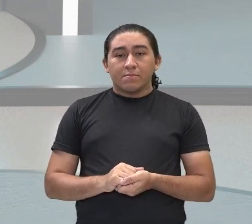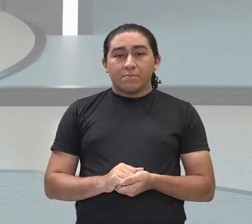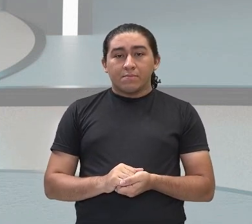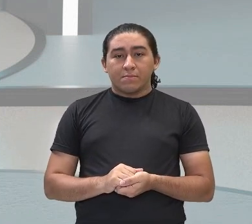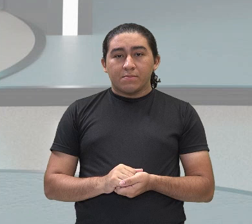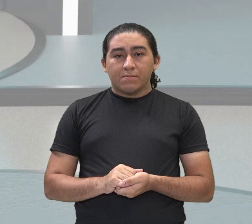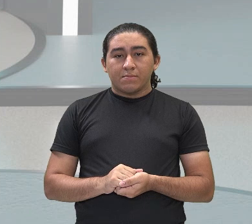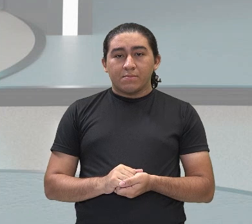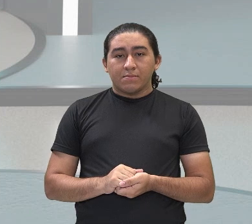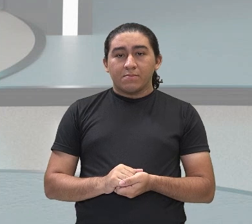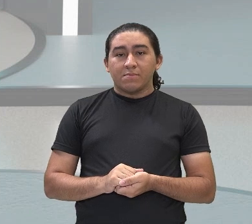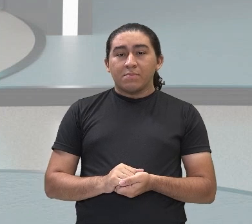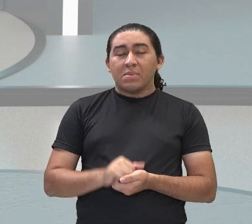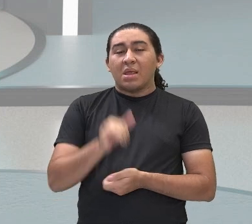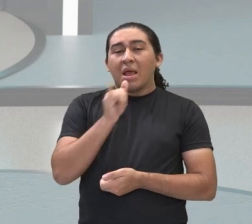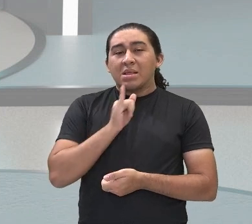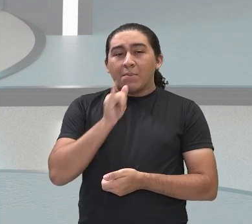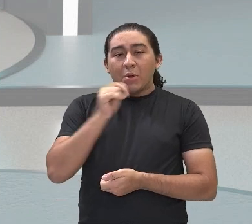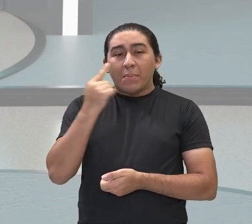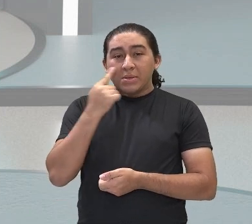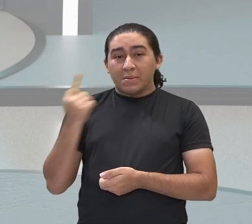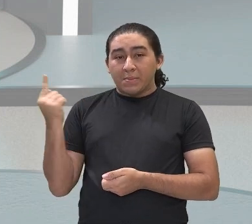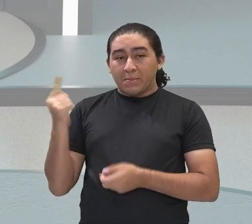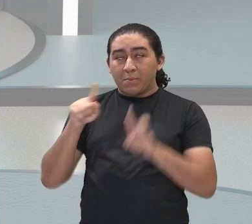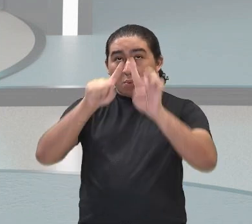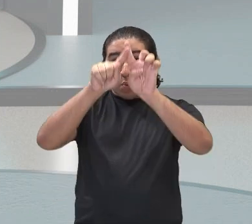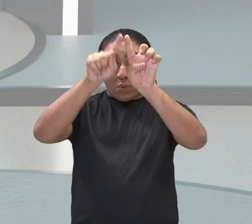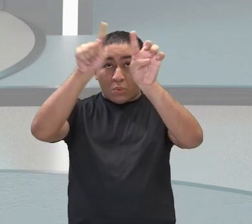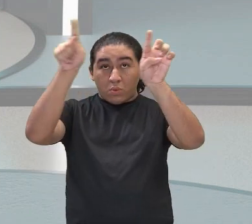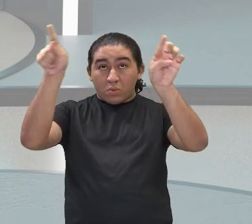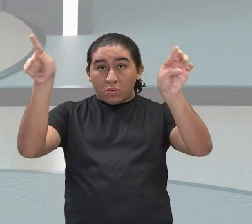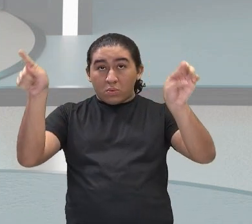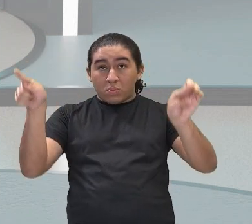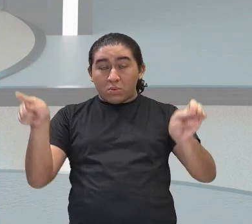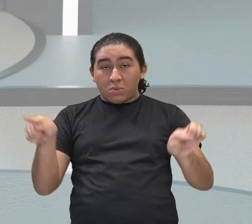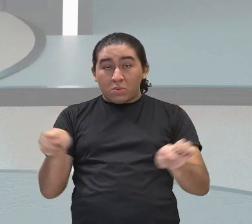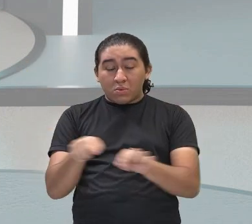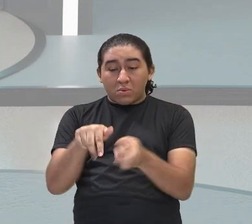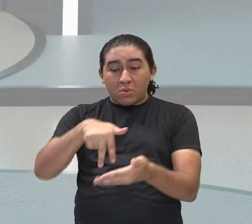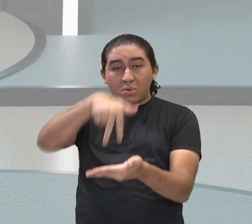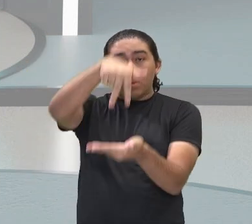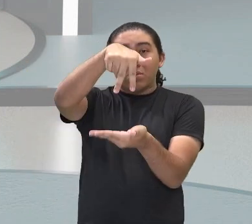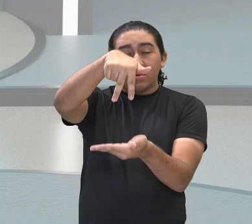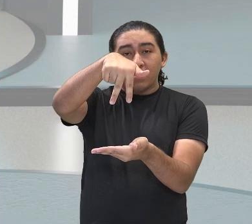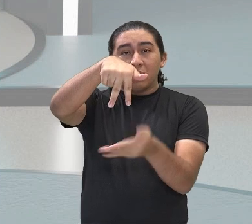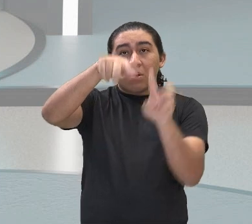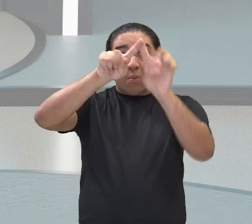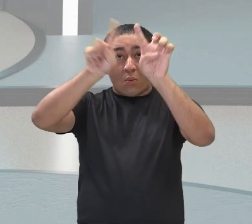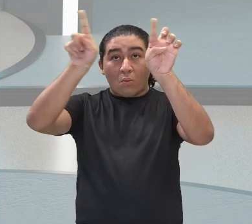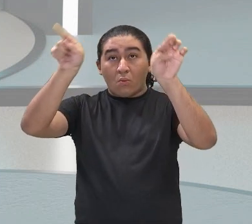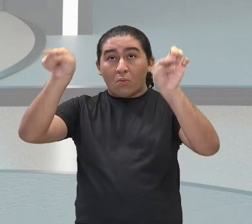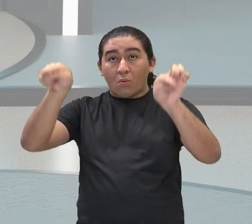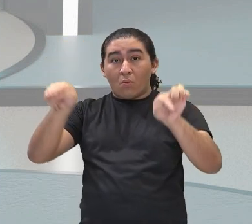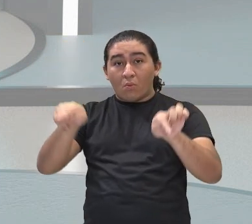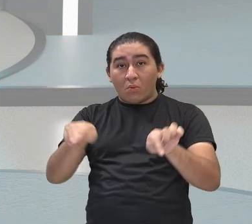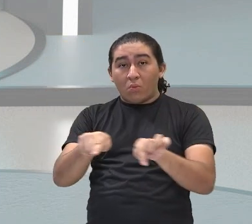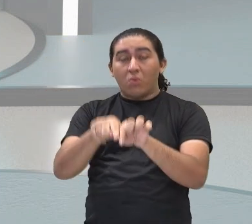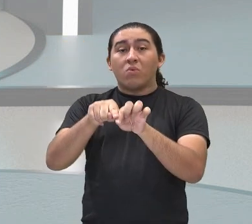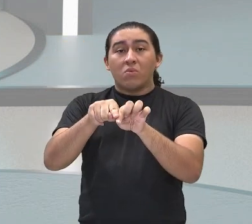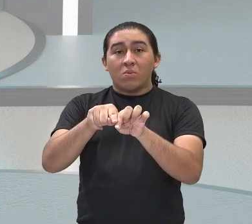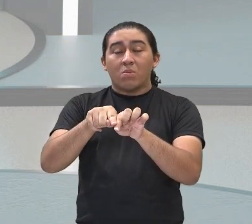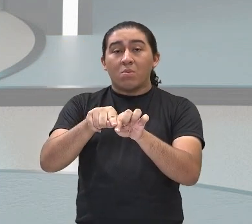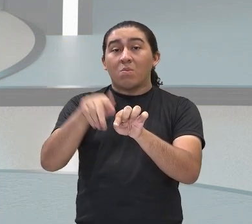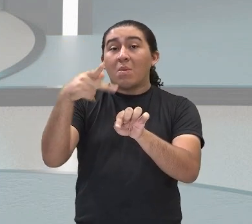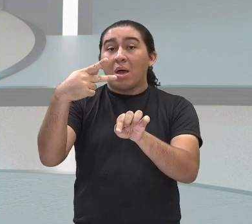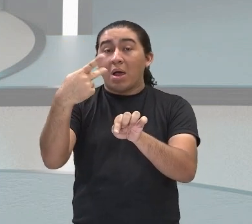quinesfera, percebem? Olha só, ele está dentro desse círculo. Isso aqui é a tua bolha.